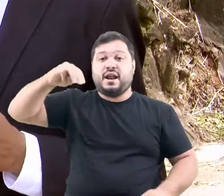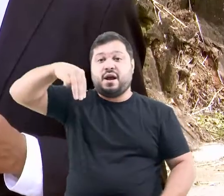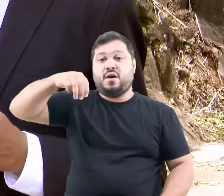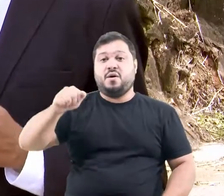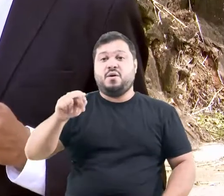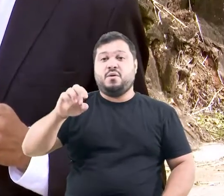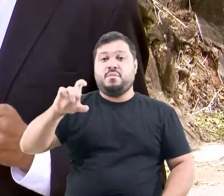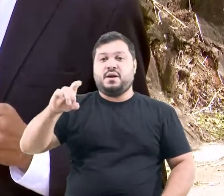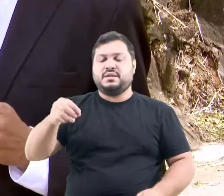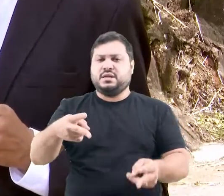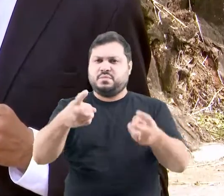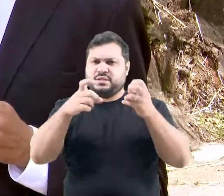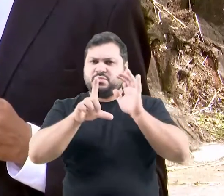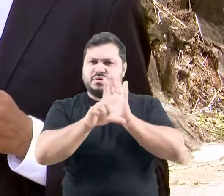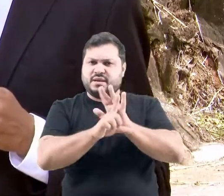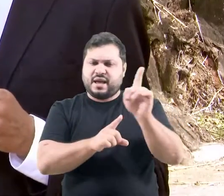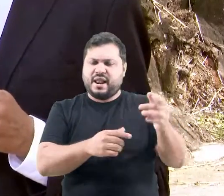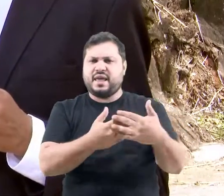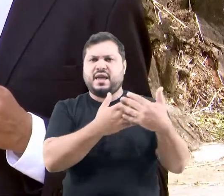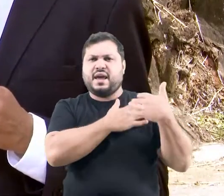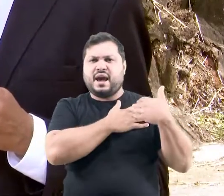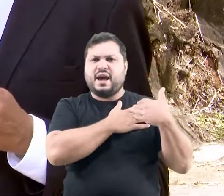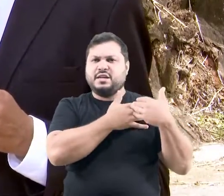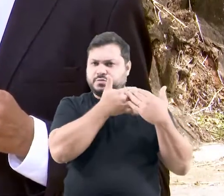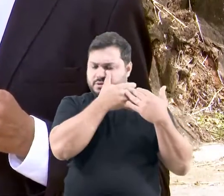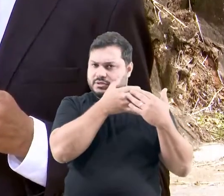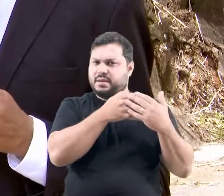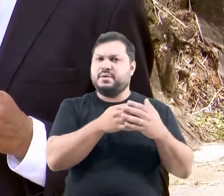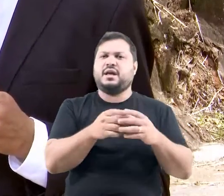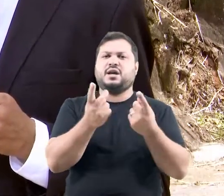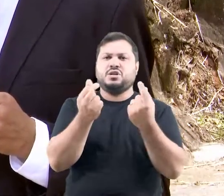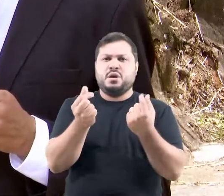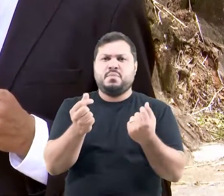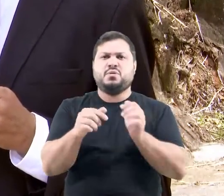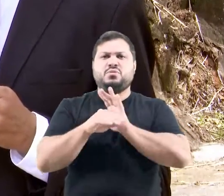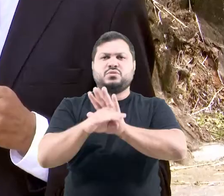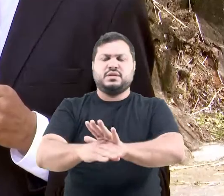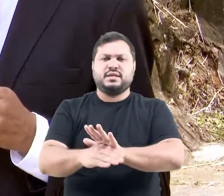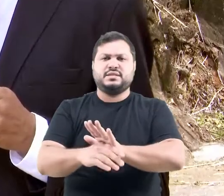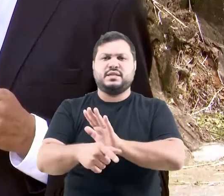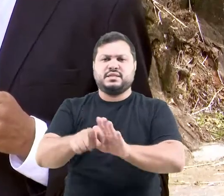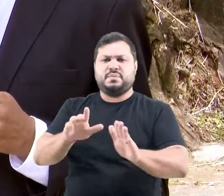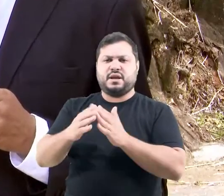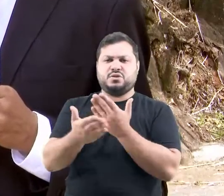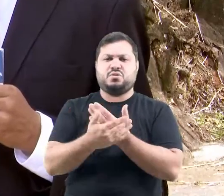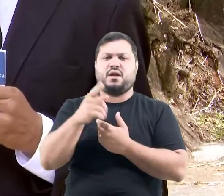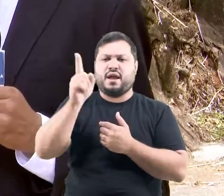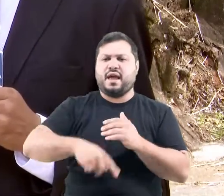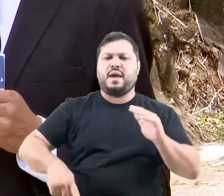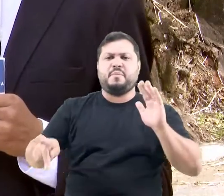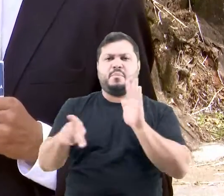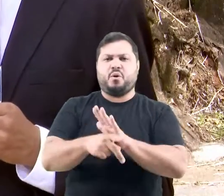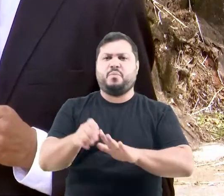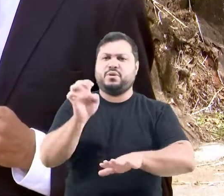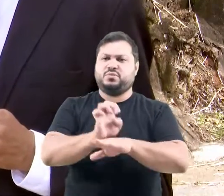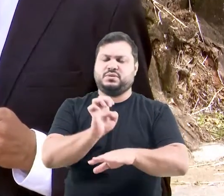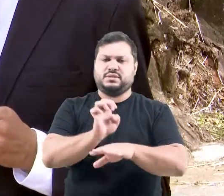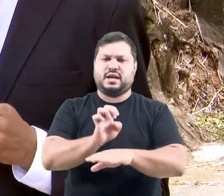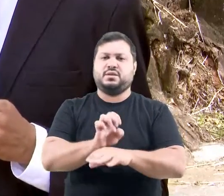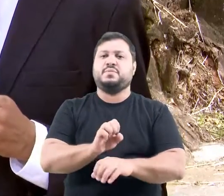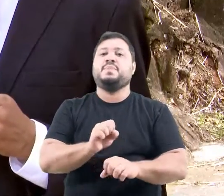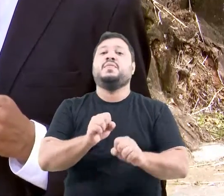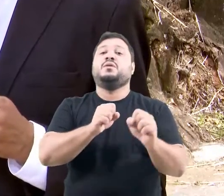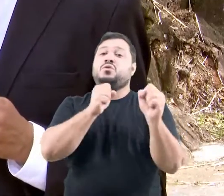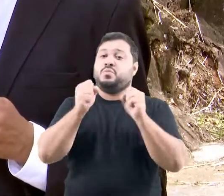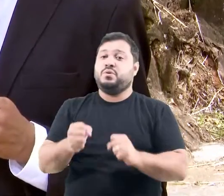Marcelo Albernaz observou que, pela lei, a responsabilidade pelos custos da assistência pré-escolar é exclusiva do Estado